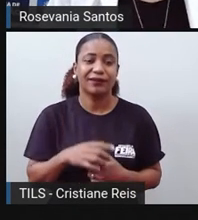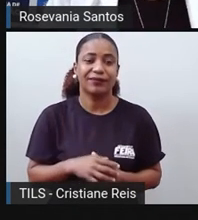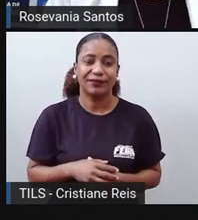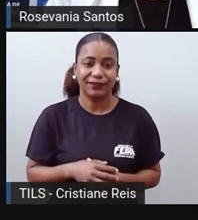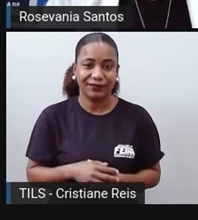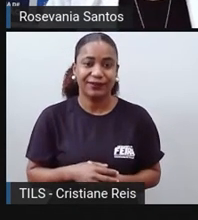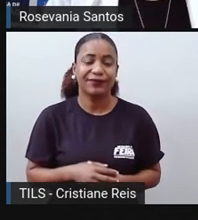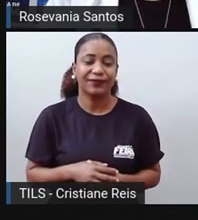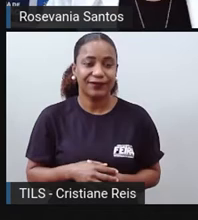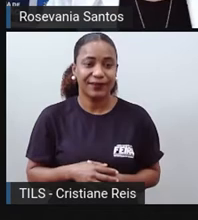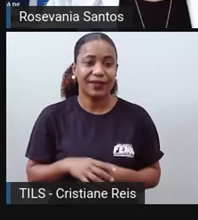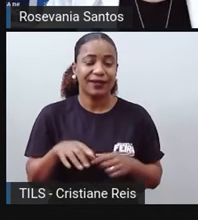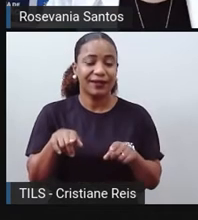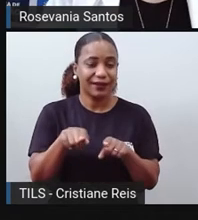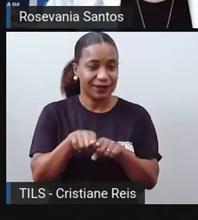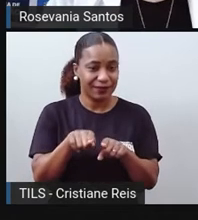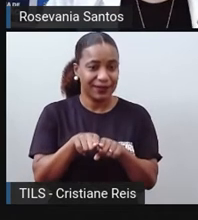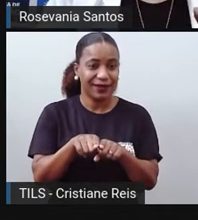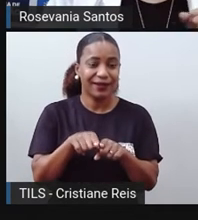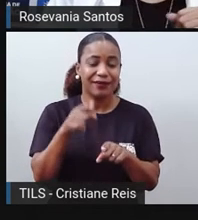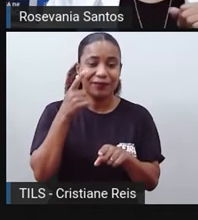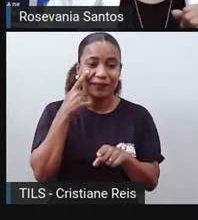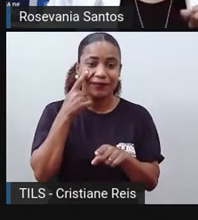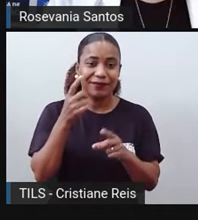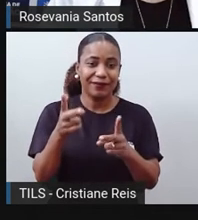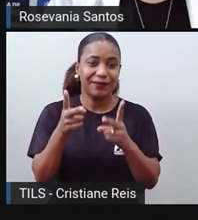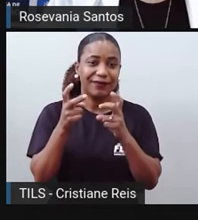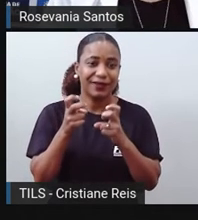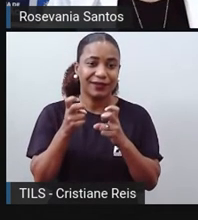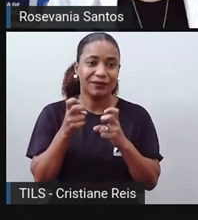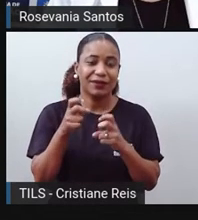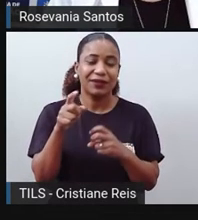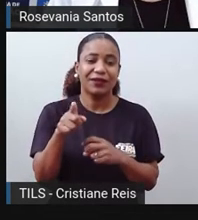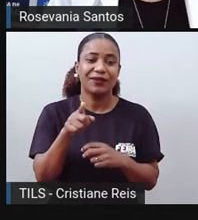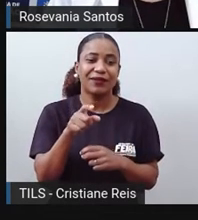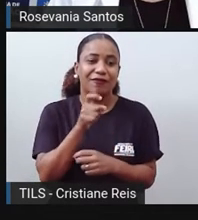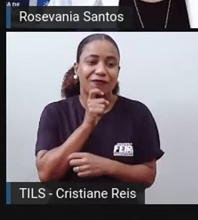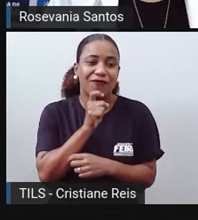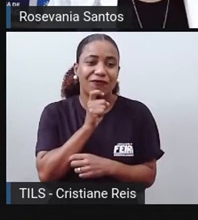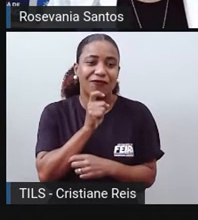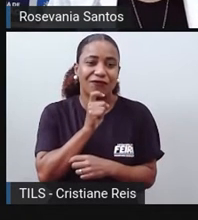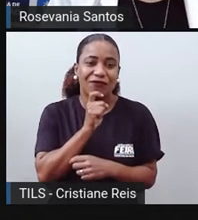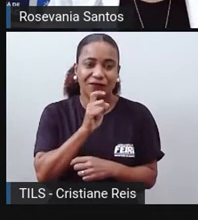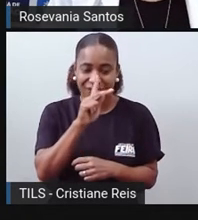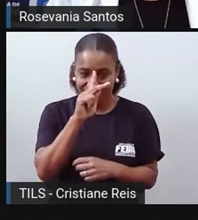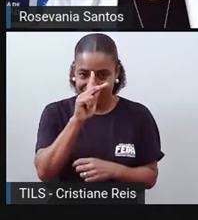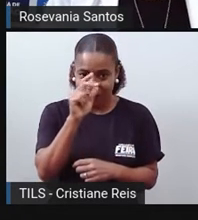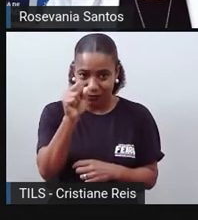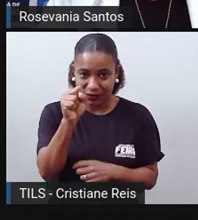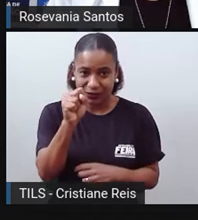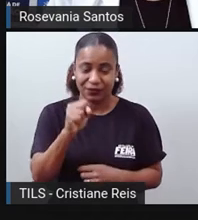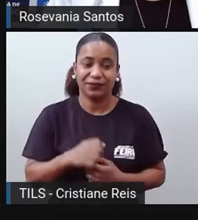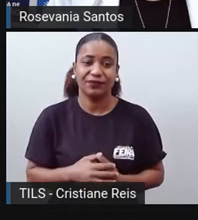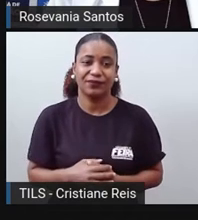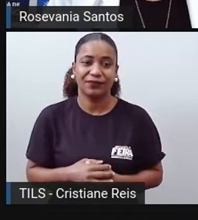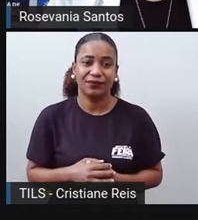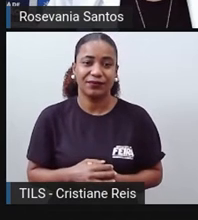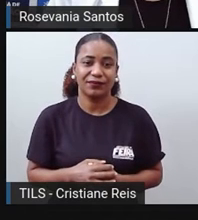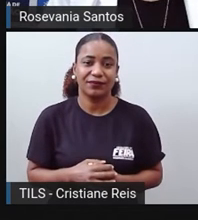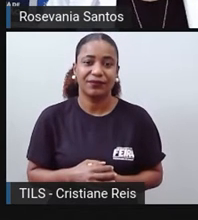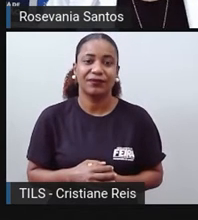frente, a gente percebe que eles só ficam somente no período do verão mesmo, porque no período do inverno não tem como ficar. Então ela ainda